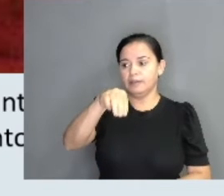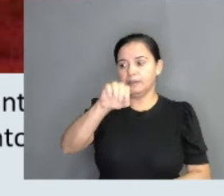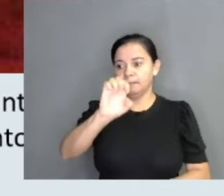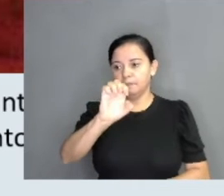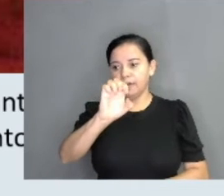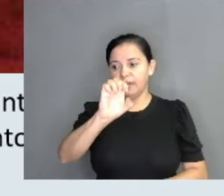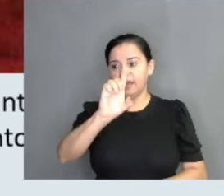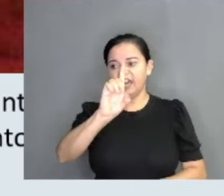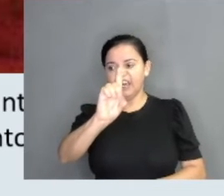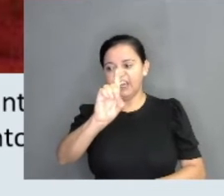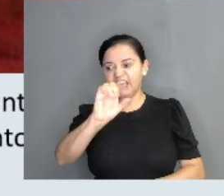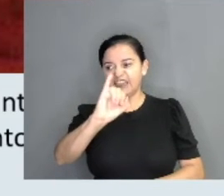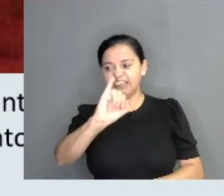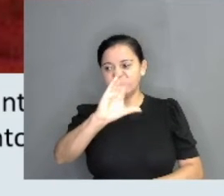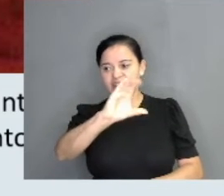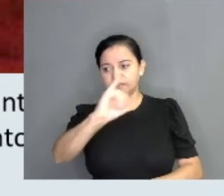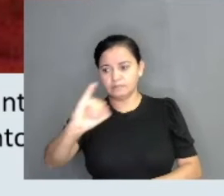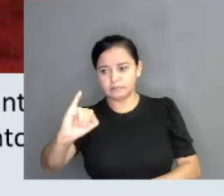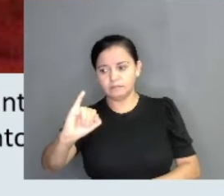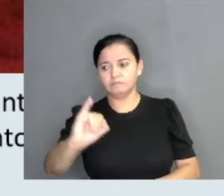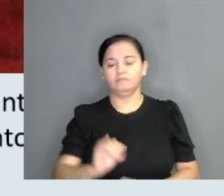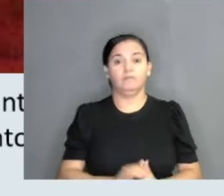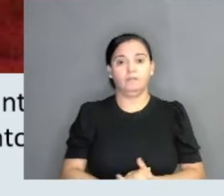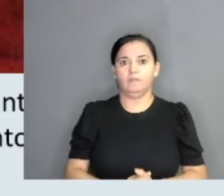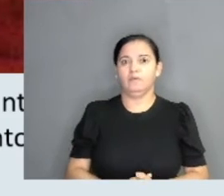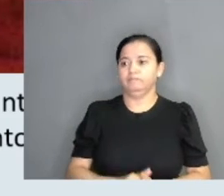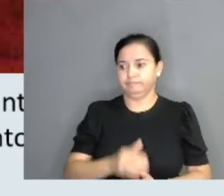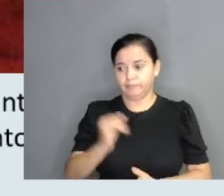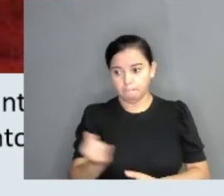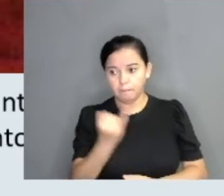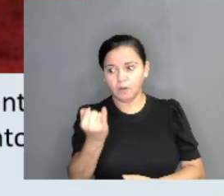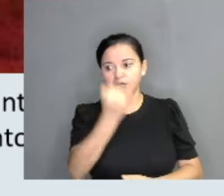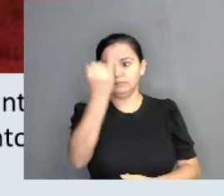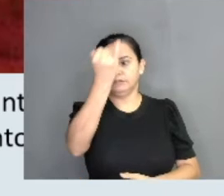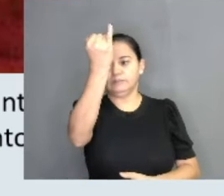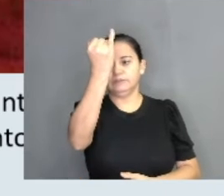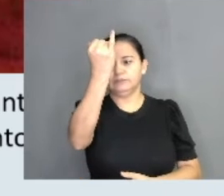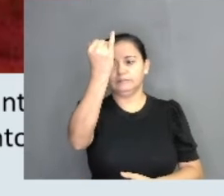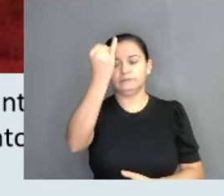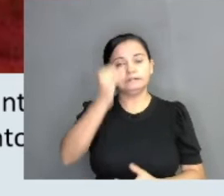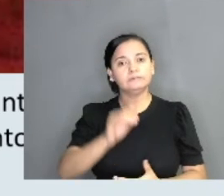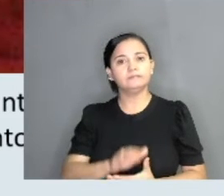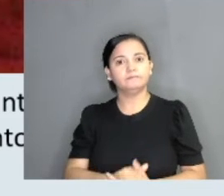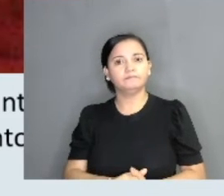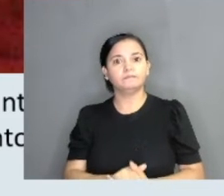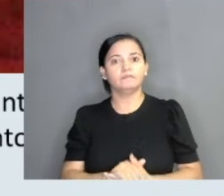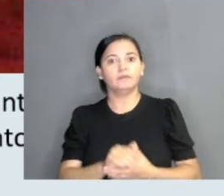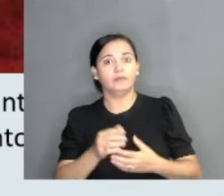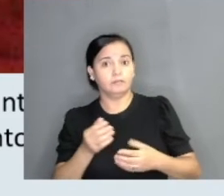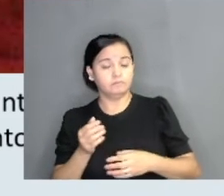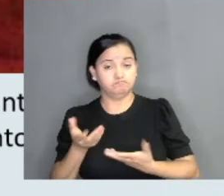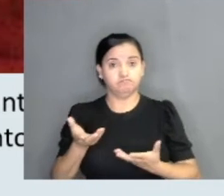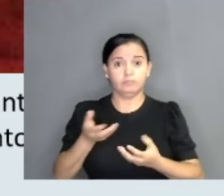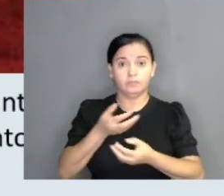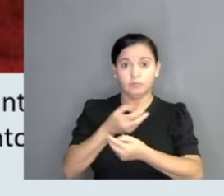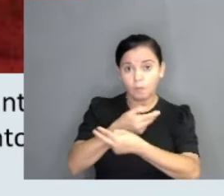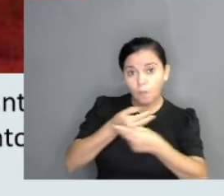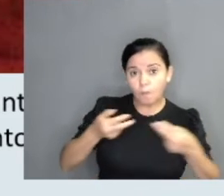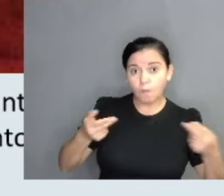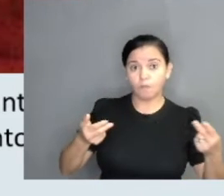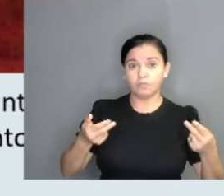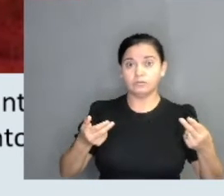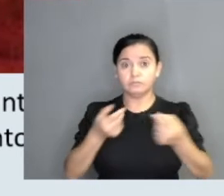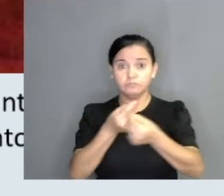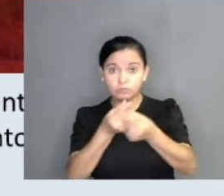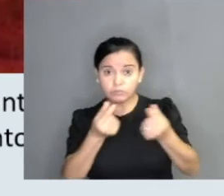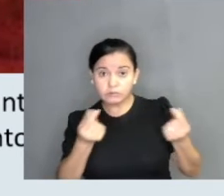de ciências, proporcionando recursos financeiros, né? O dinheiro ali,